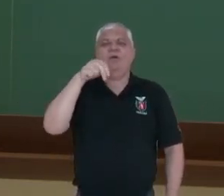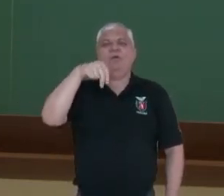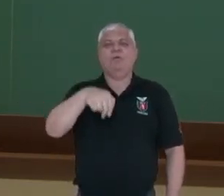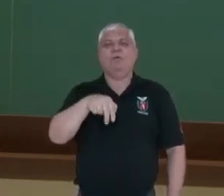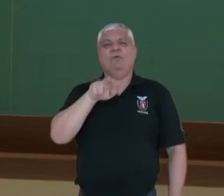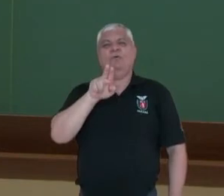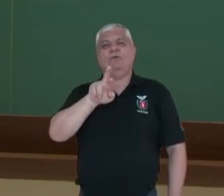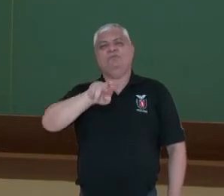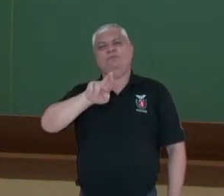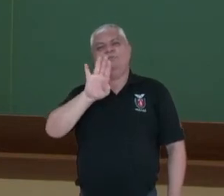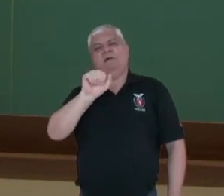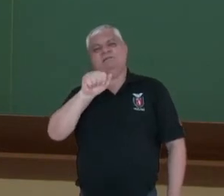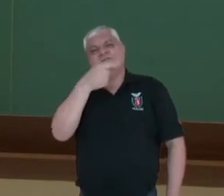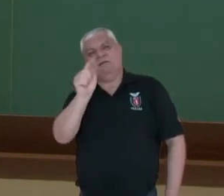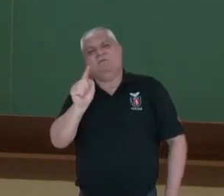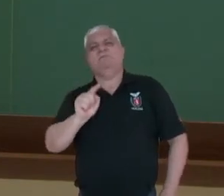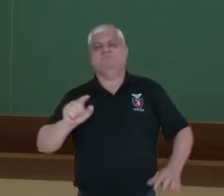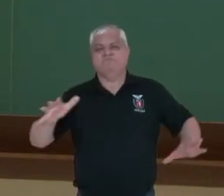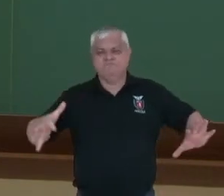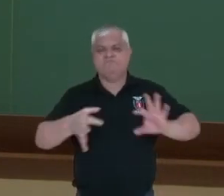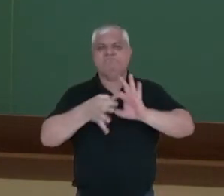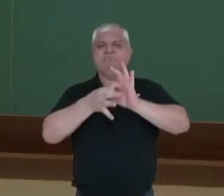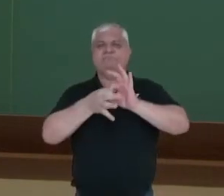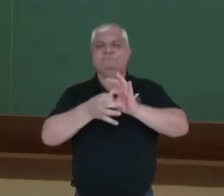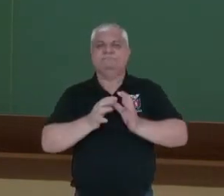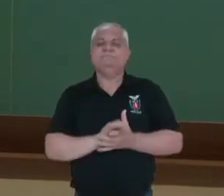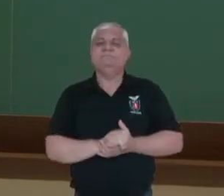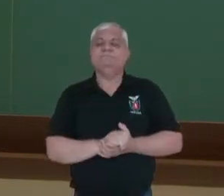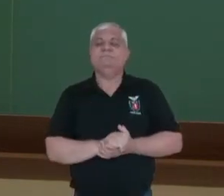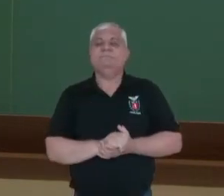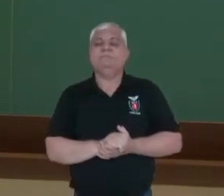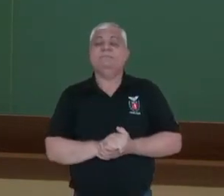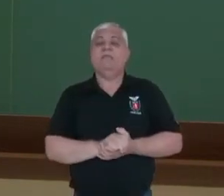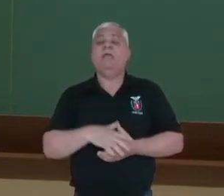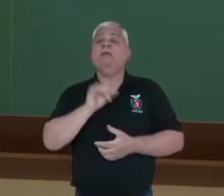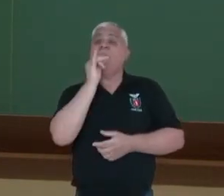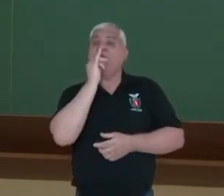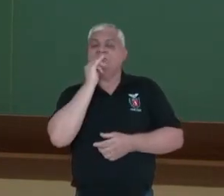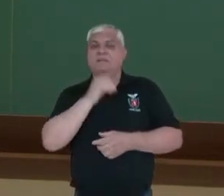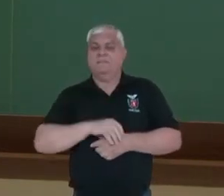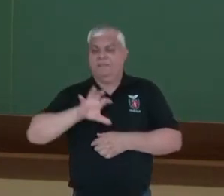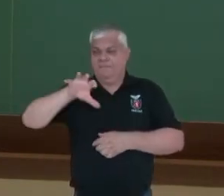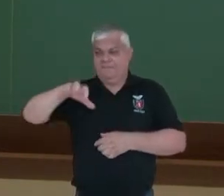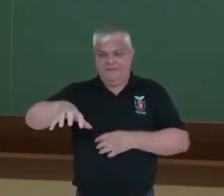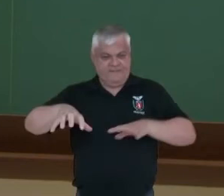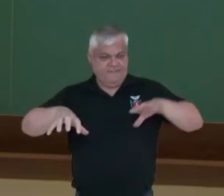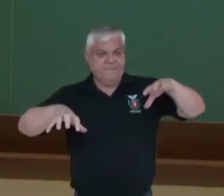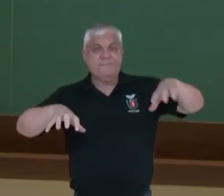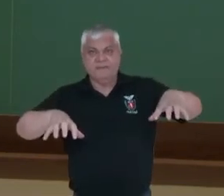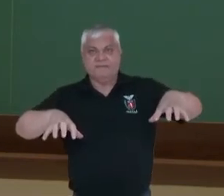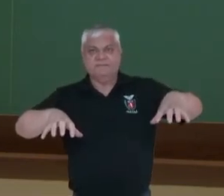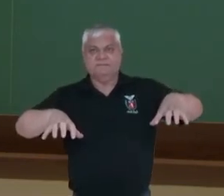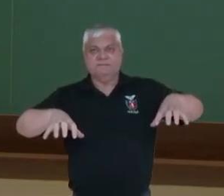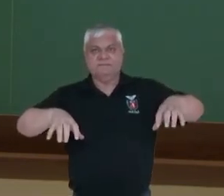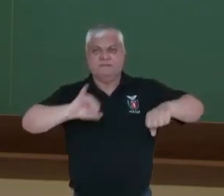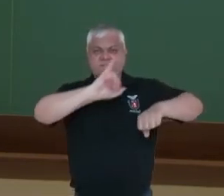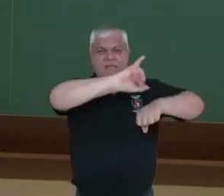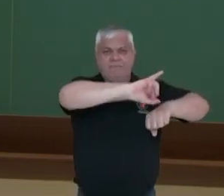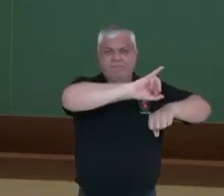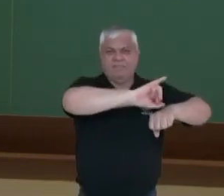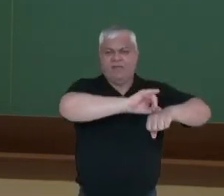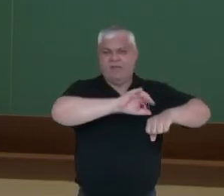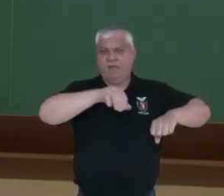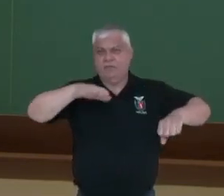de conurbação. E aí quando eu tenho as metrópoles, a formação das regiões metropolitanas e